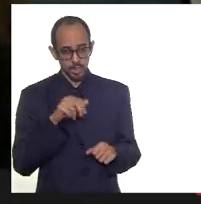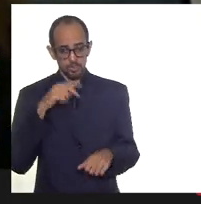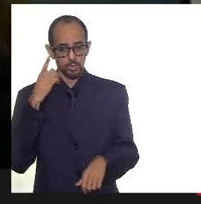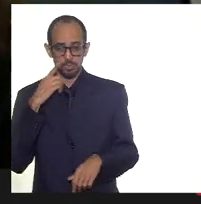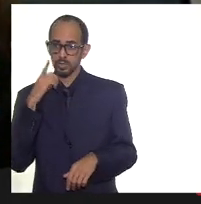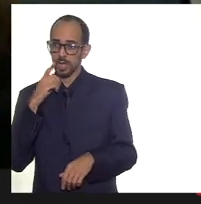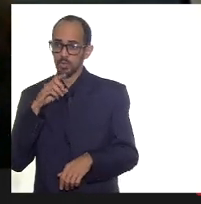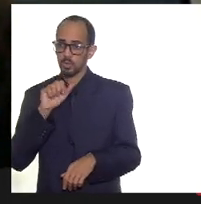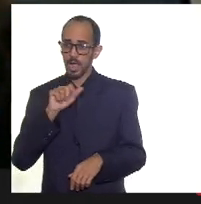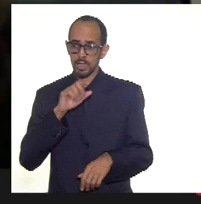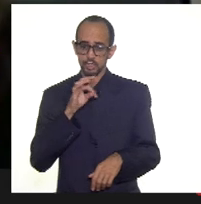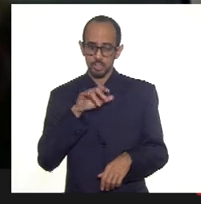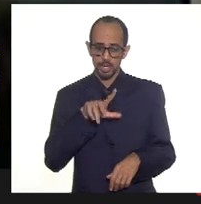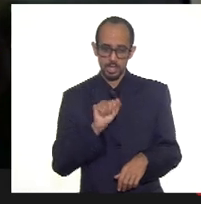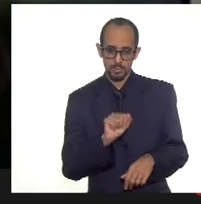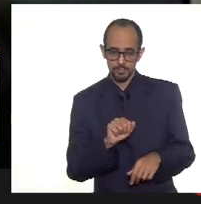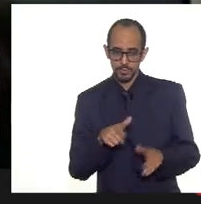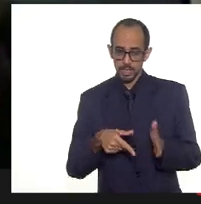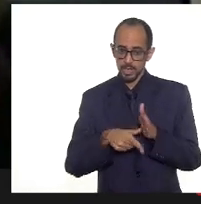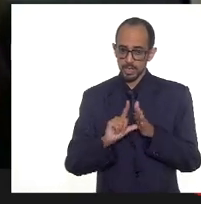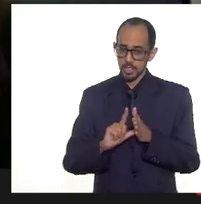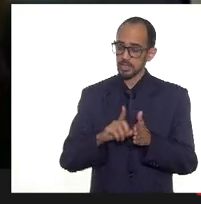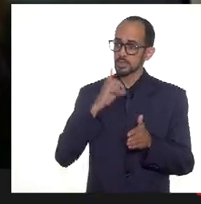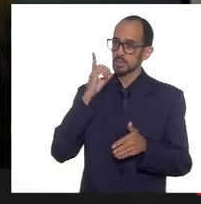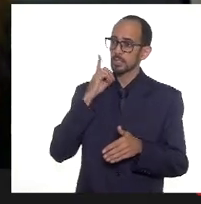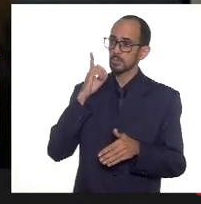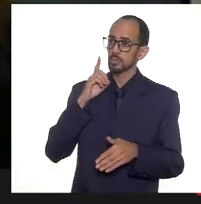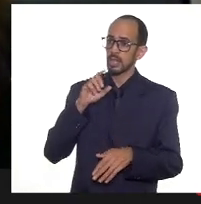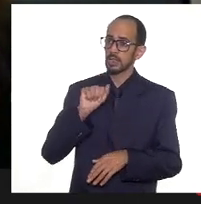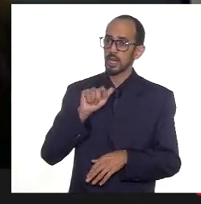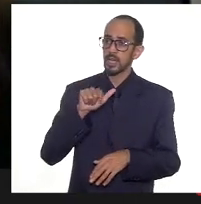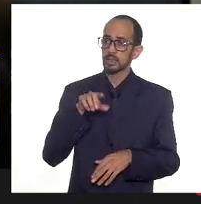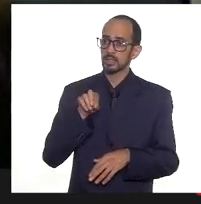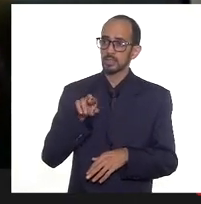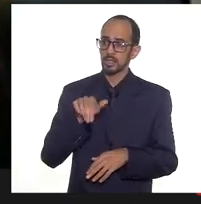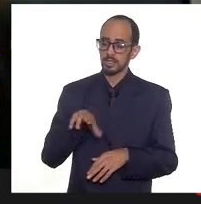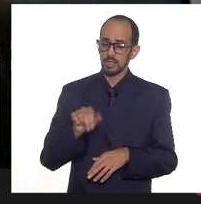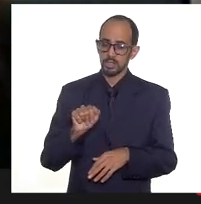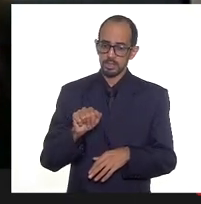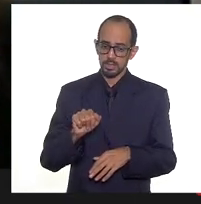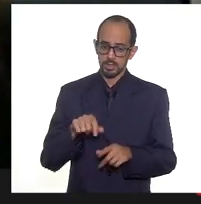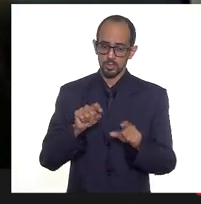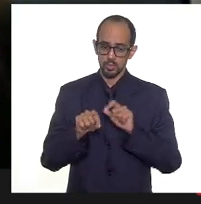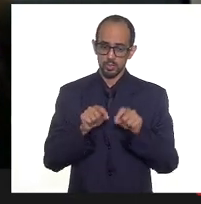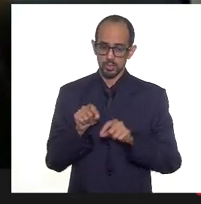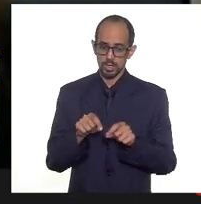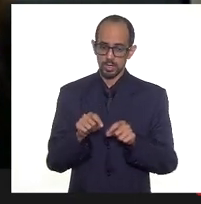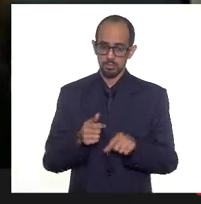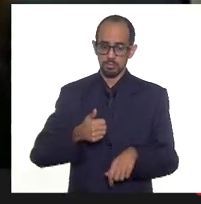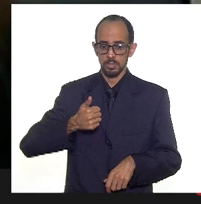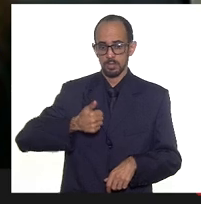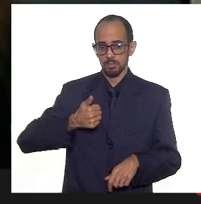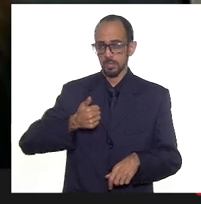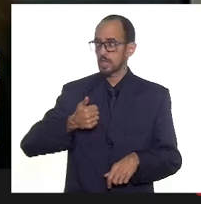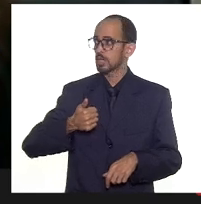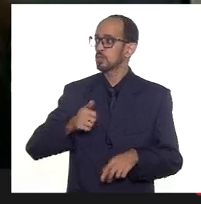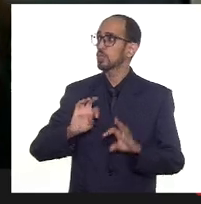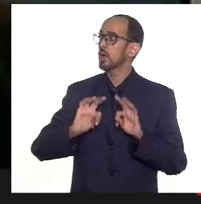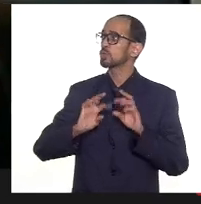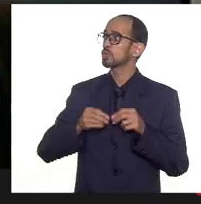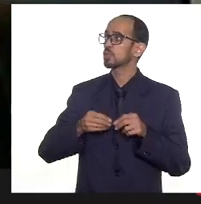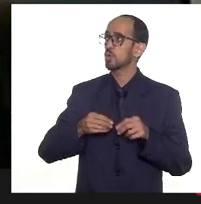uma observação antes de passar para a deputada Adriana Baltazar. Em primeiro lugar, as oitivas de